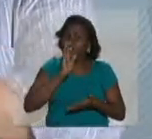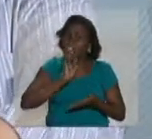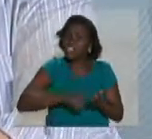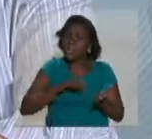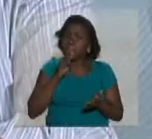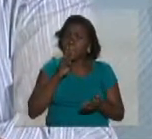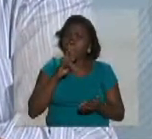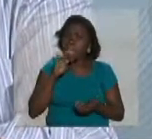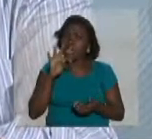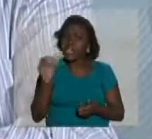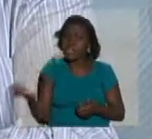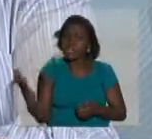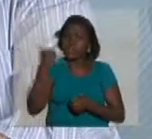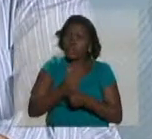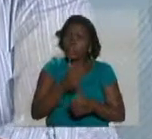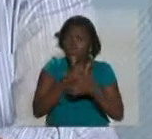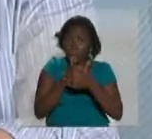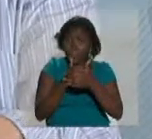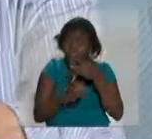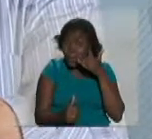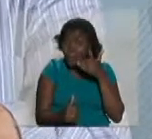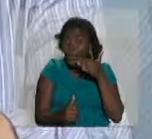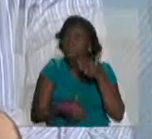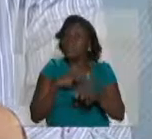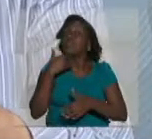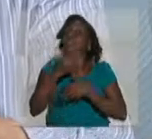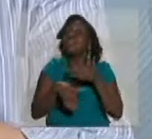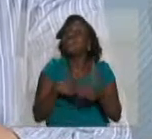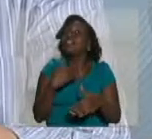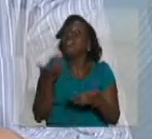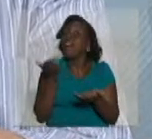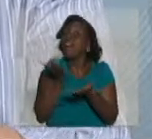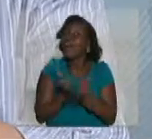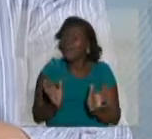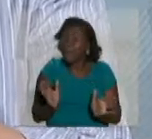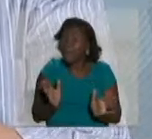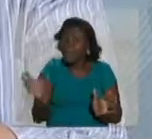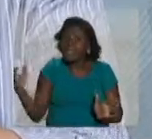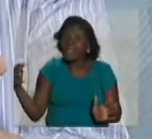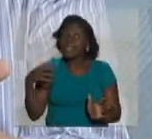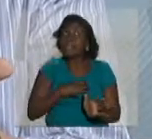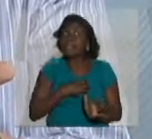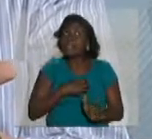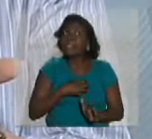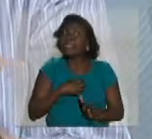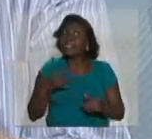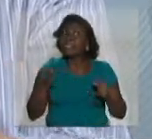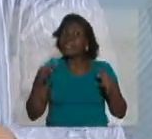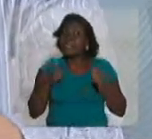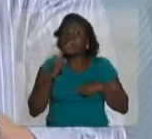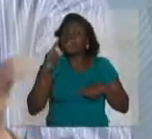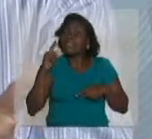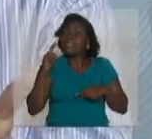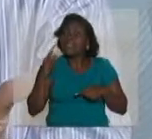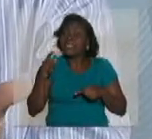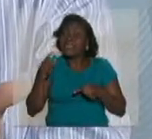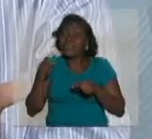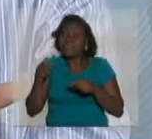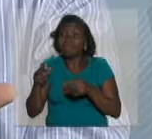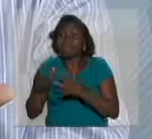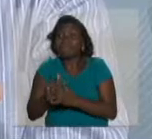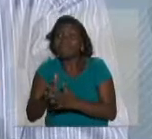e colocar um sistema de metrô, você vai acabar chegando num dilema, né, que você vai prejudicar as pessoas, vai ter que criar